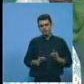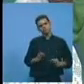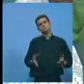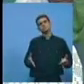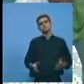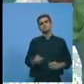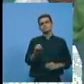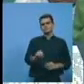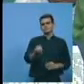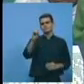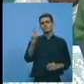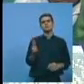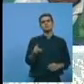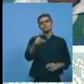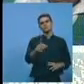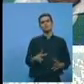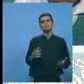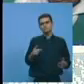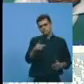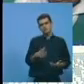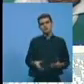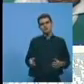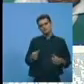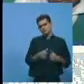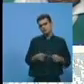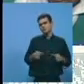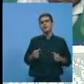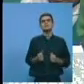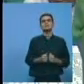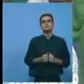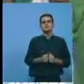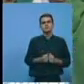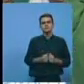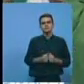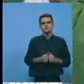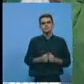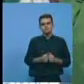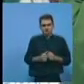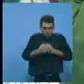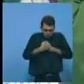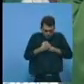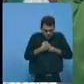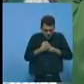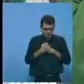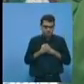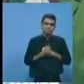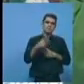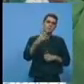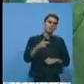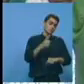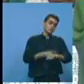guardando os meus bens, o meu dinheiro, o meu tempo, a